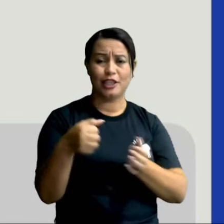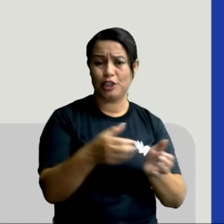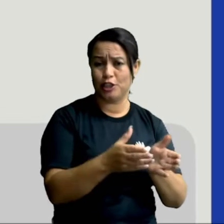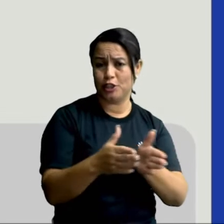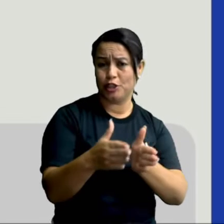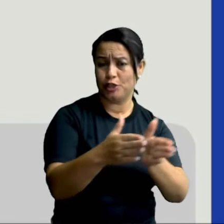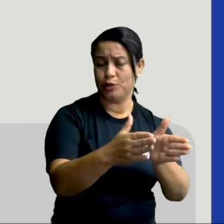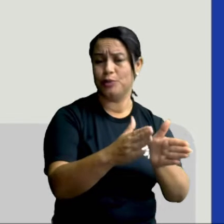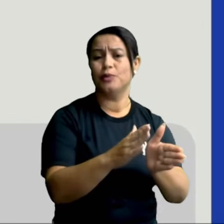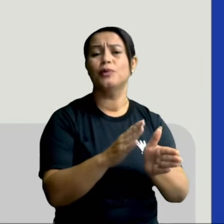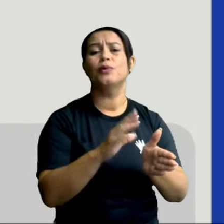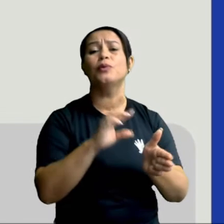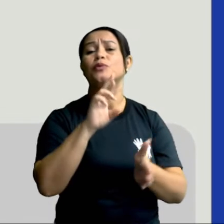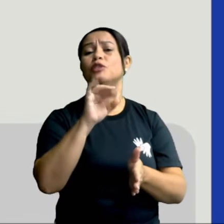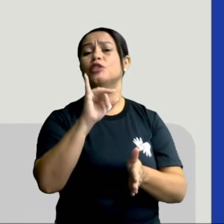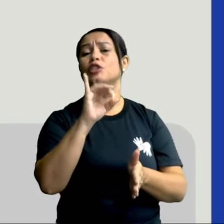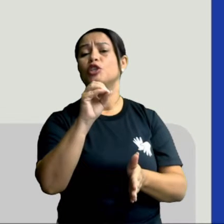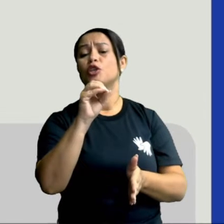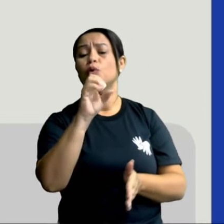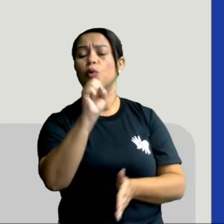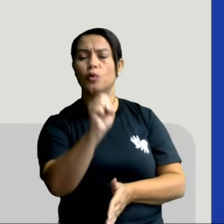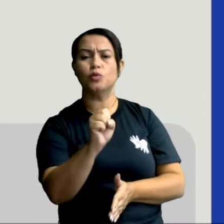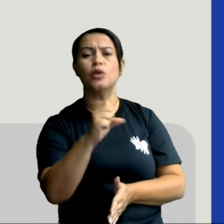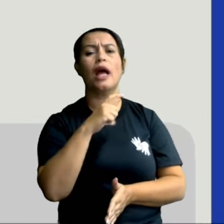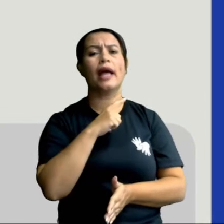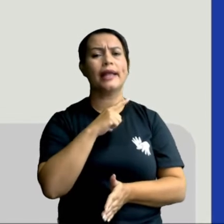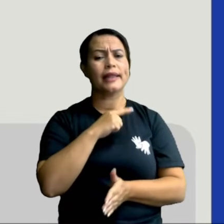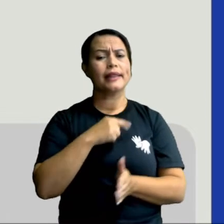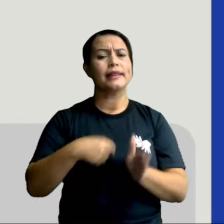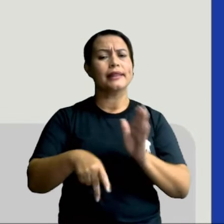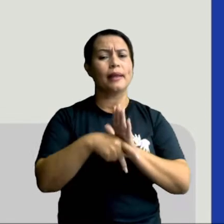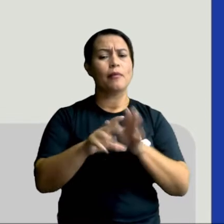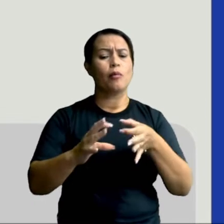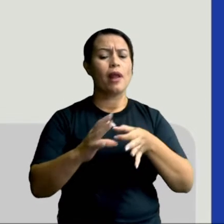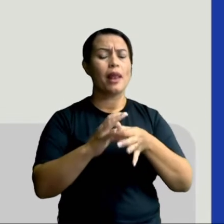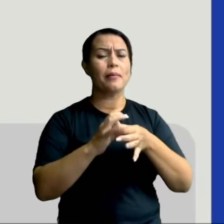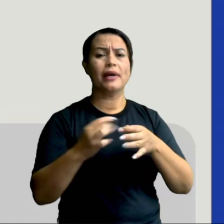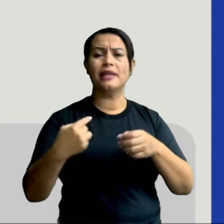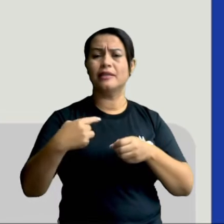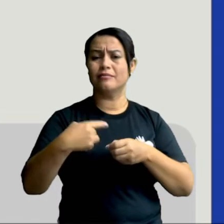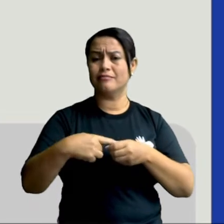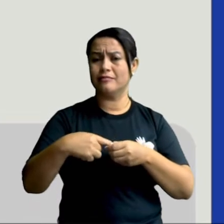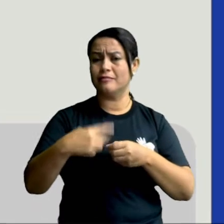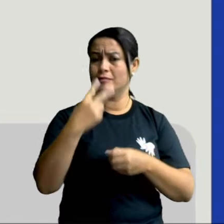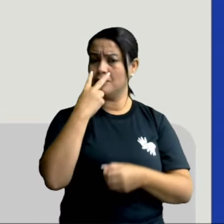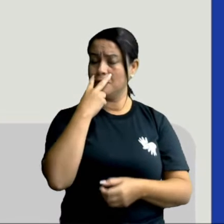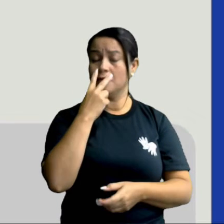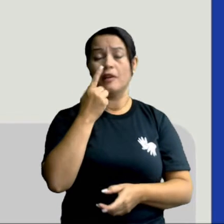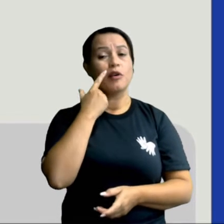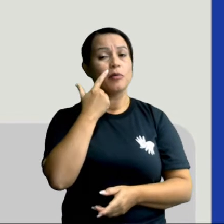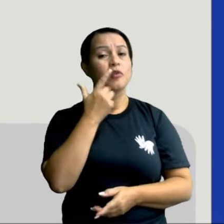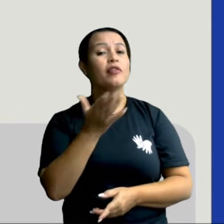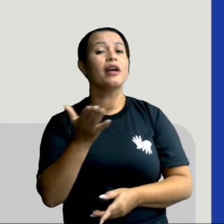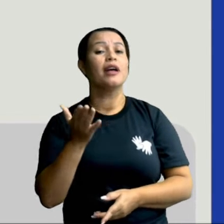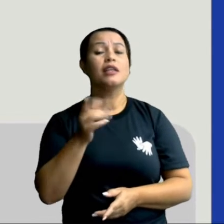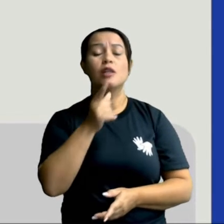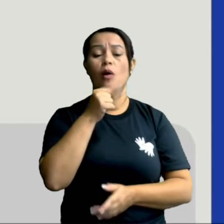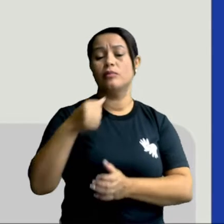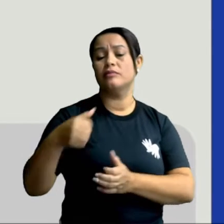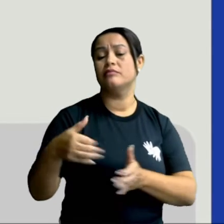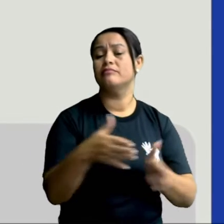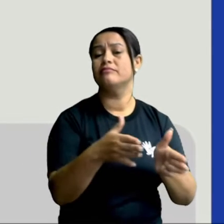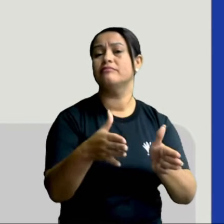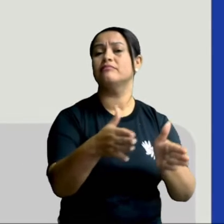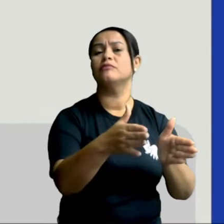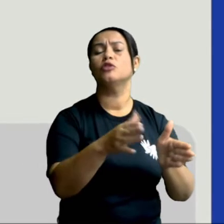rios que cortam a nossa cidade ou que fazem limites com a nossa cidade. Então, sobre as bacias hidrográficas,